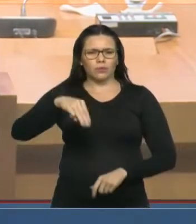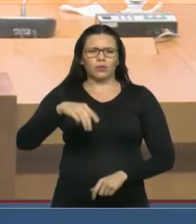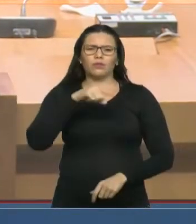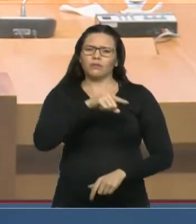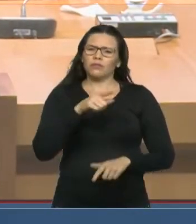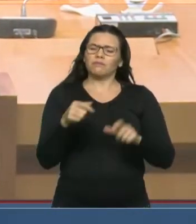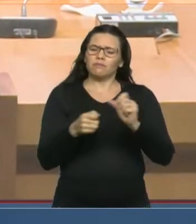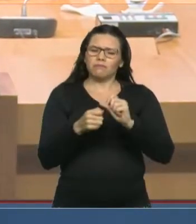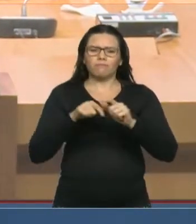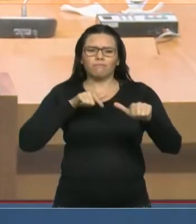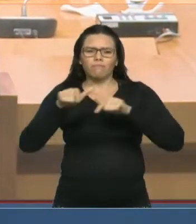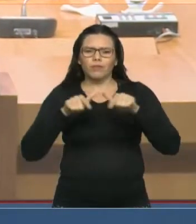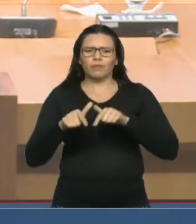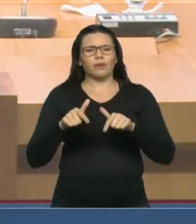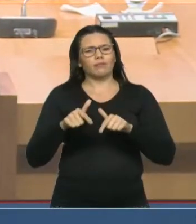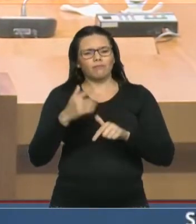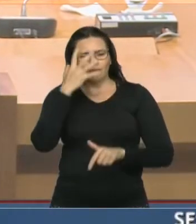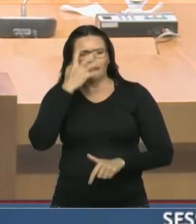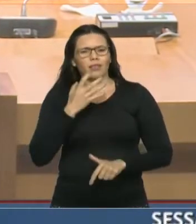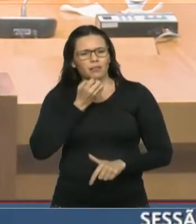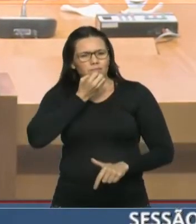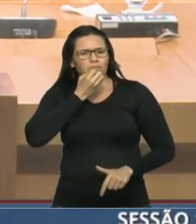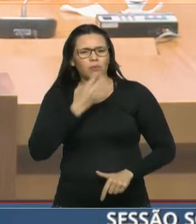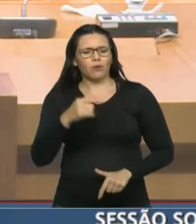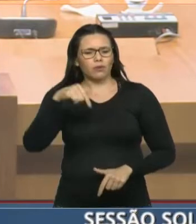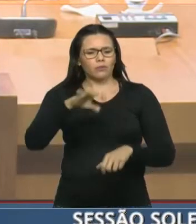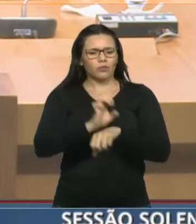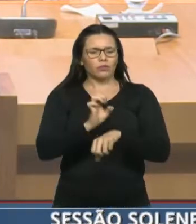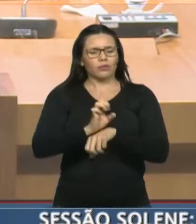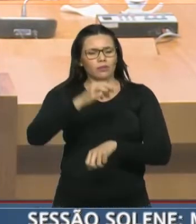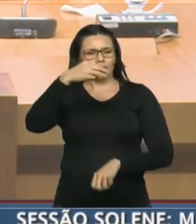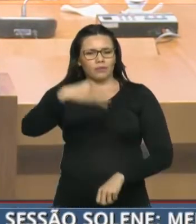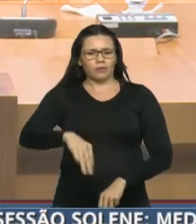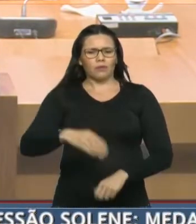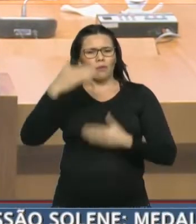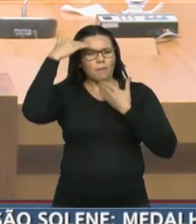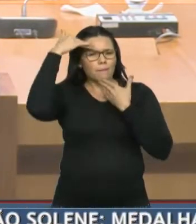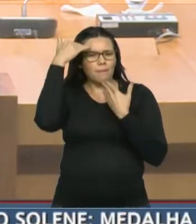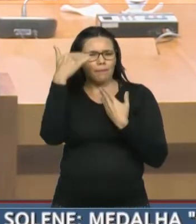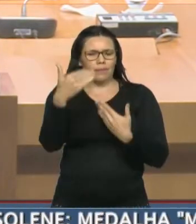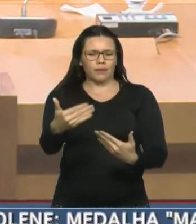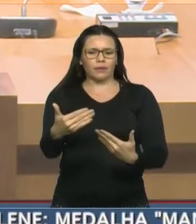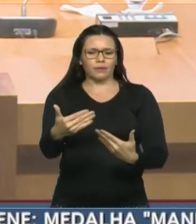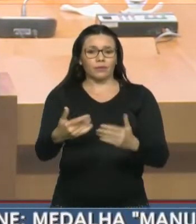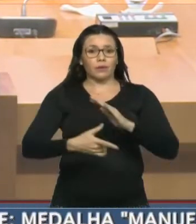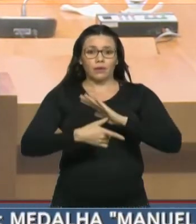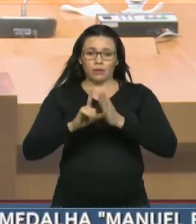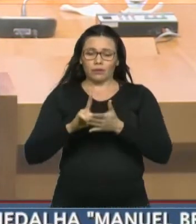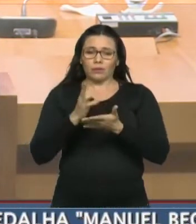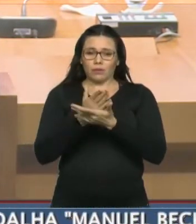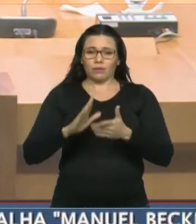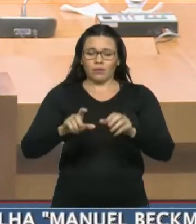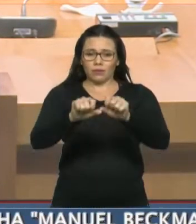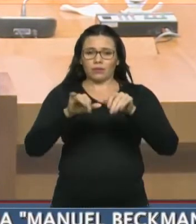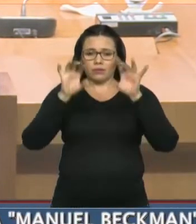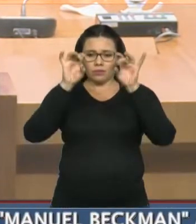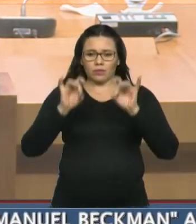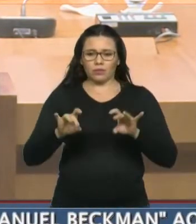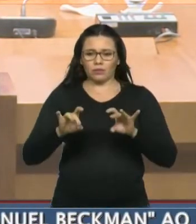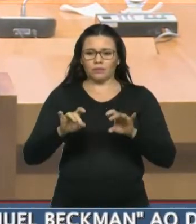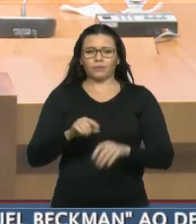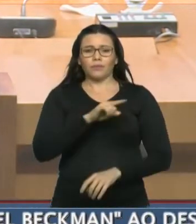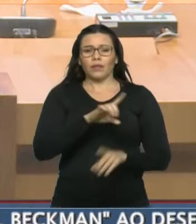um grande serviço ao nosso queridíssimo Estado do Maranhão. Muito obrigado. antes de encerrar, o desembargador me disse que queria fazer